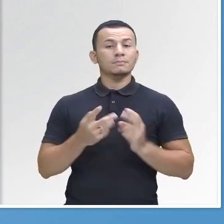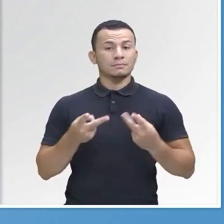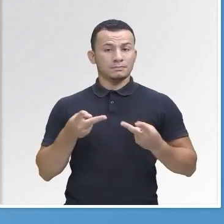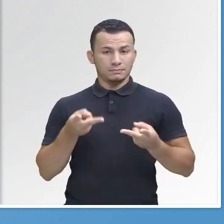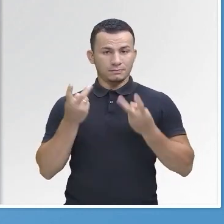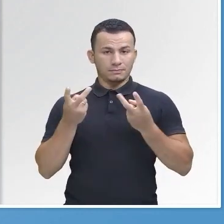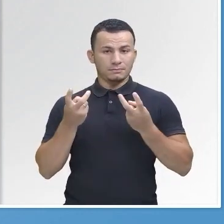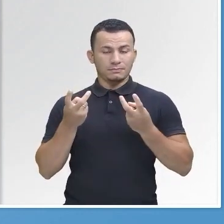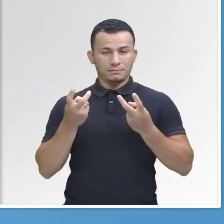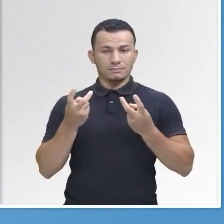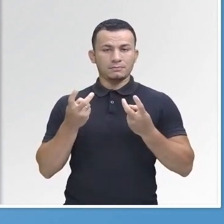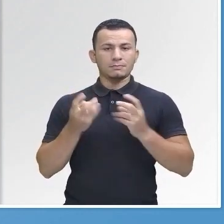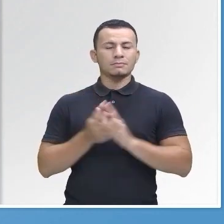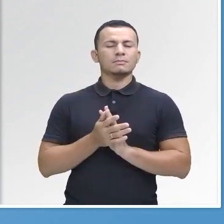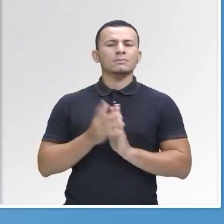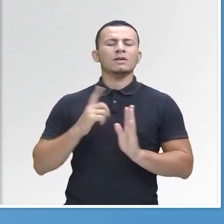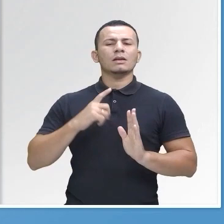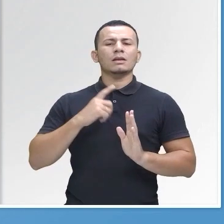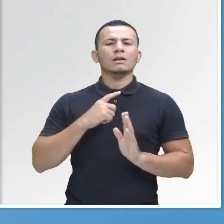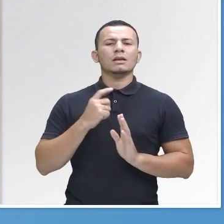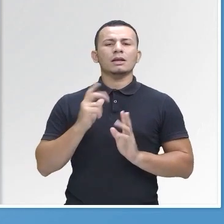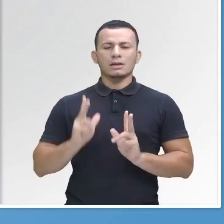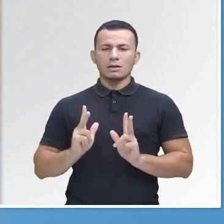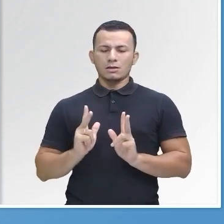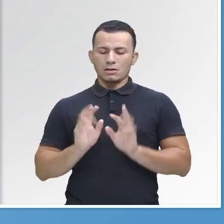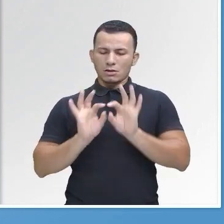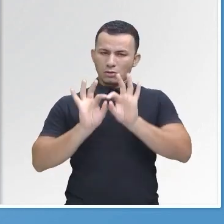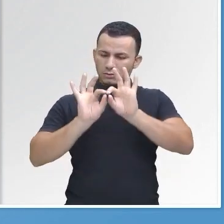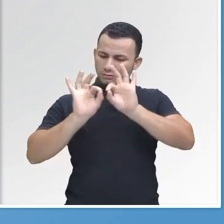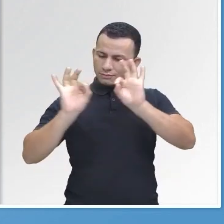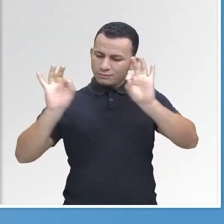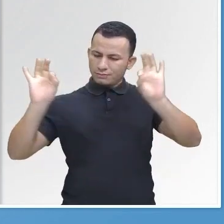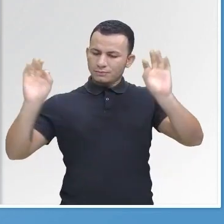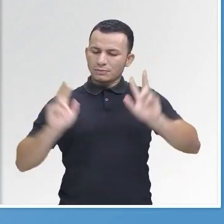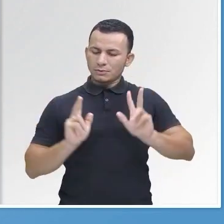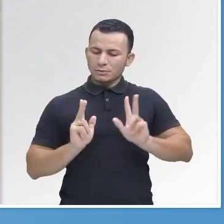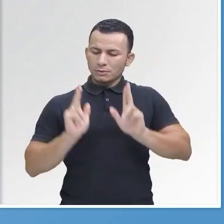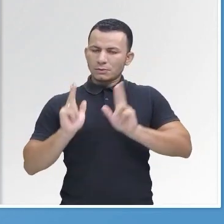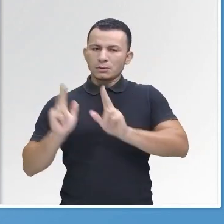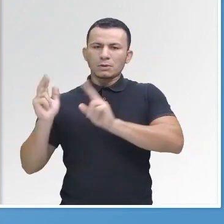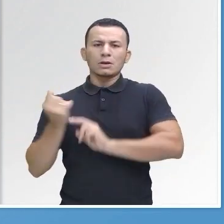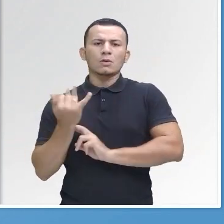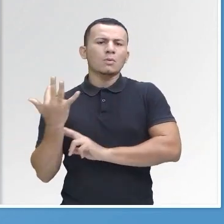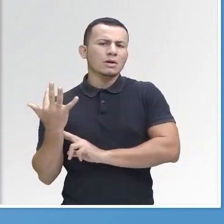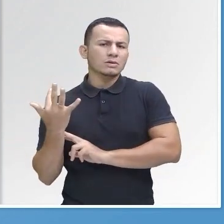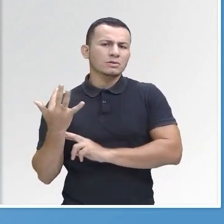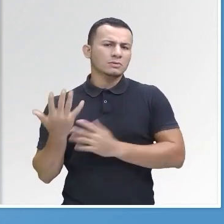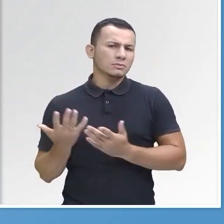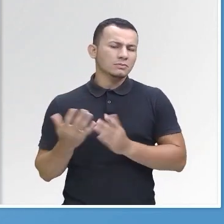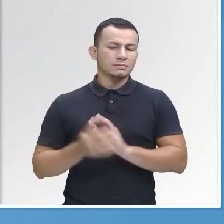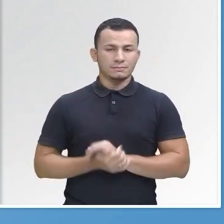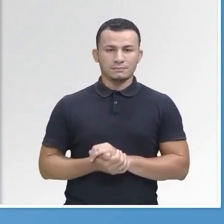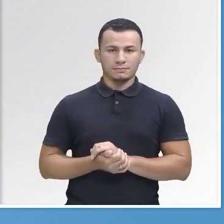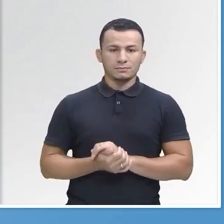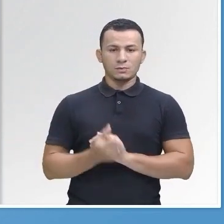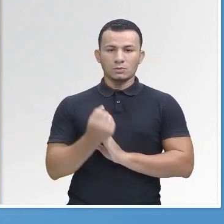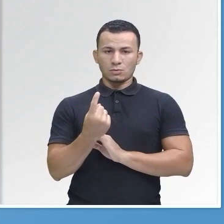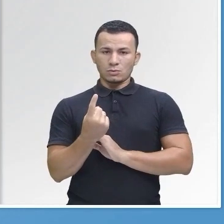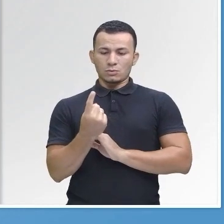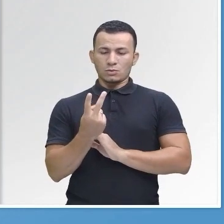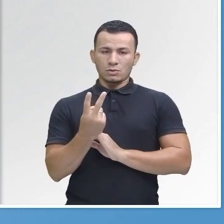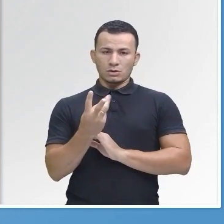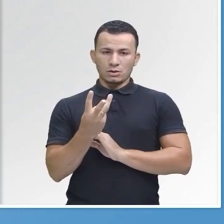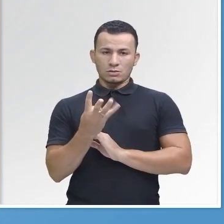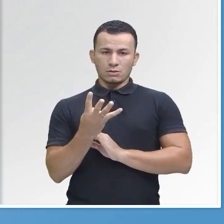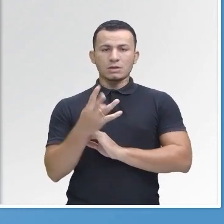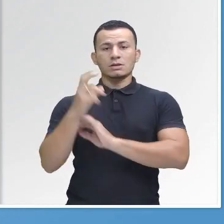seguinte. Em quantas partes a corda foi dividida? Então, vamos ver aqui. 1, 2, 3, 4, 5. Então, essa corda